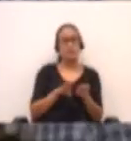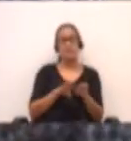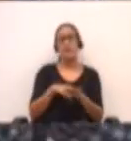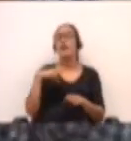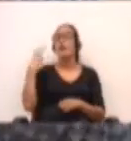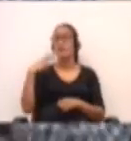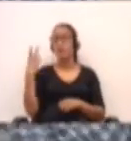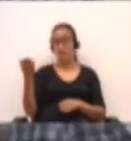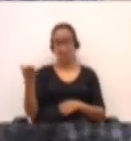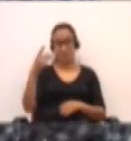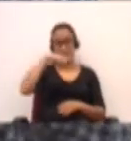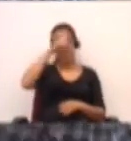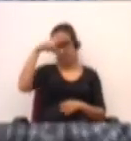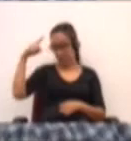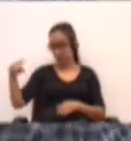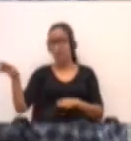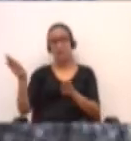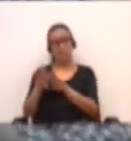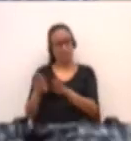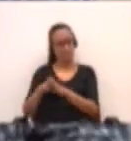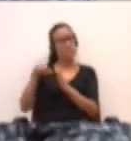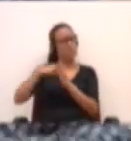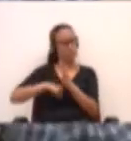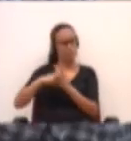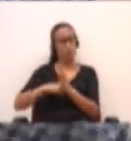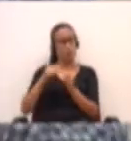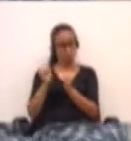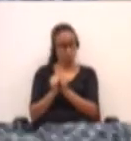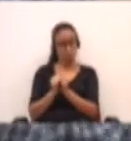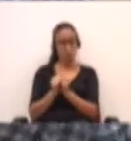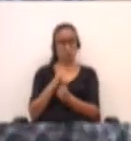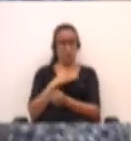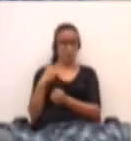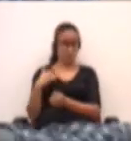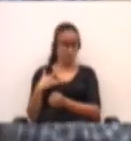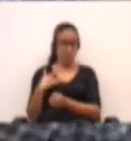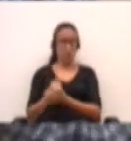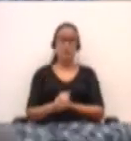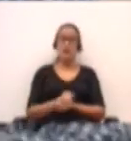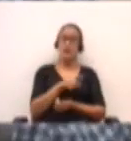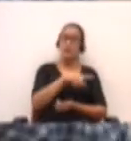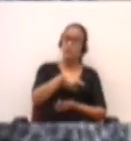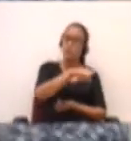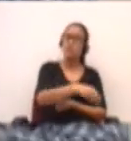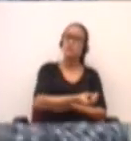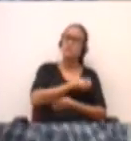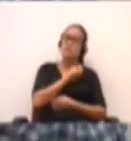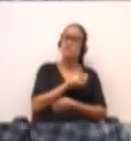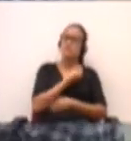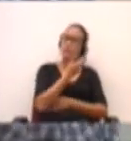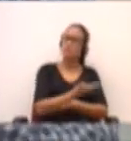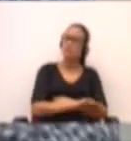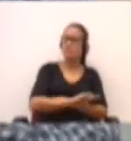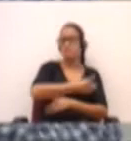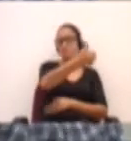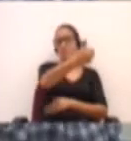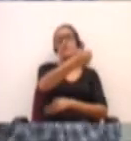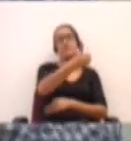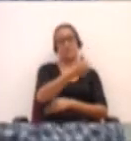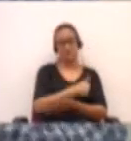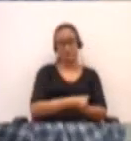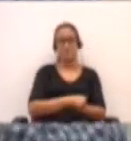Comissão de Saúde, para que vocês tenham dignidade. E nós vamos continuar fazendo com que vocês brevemente